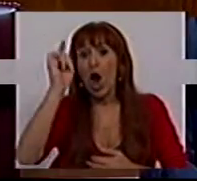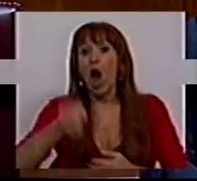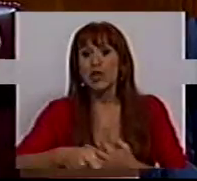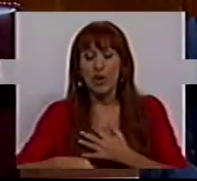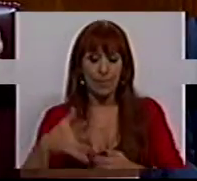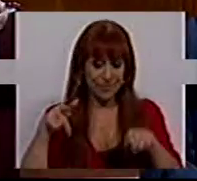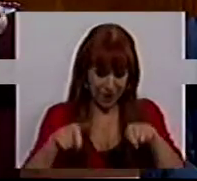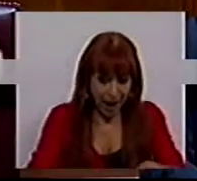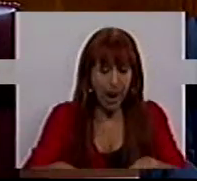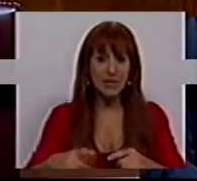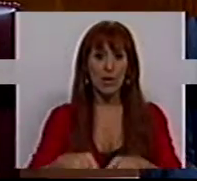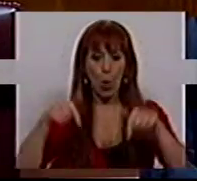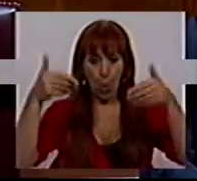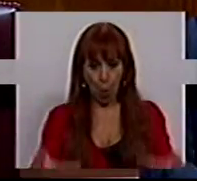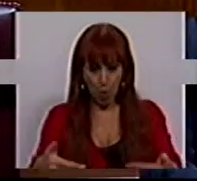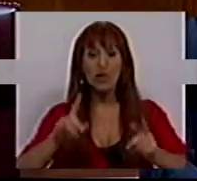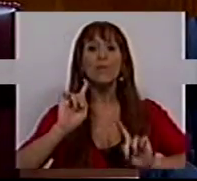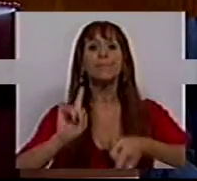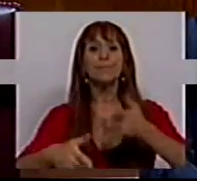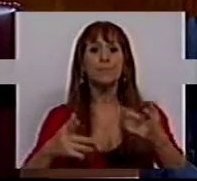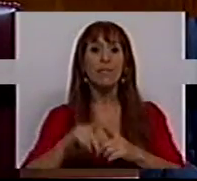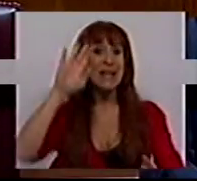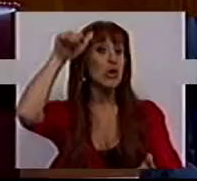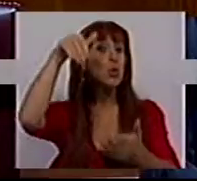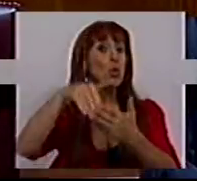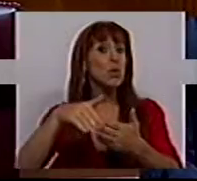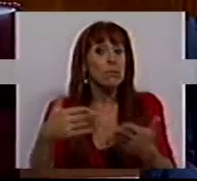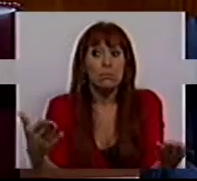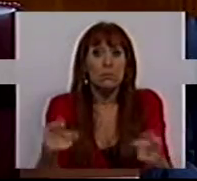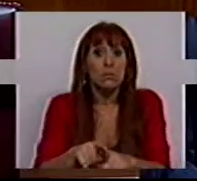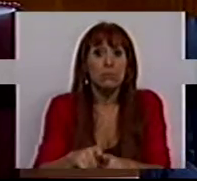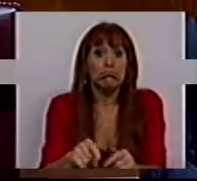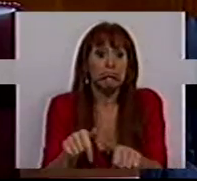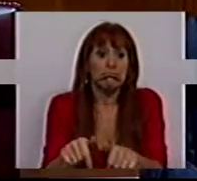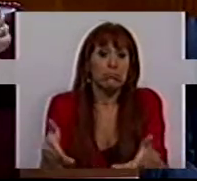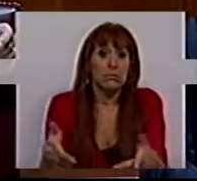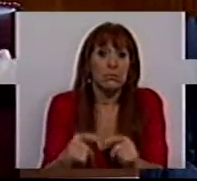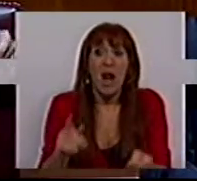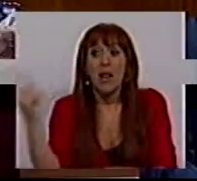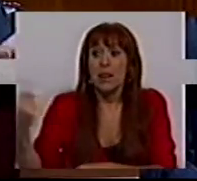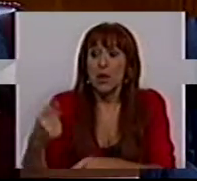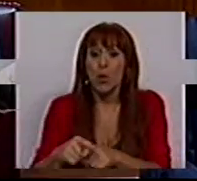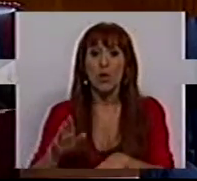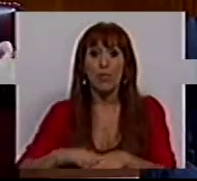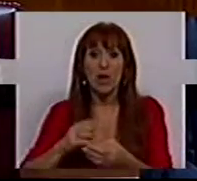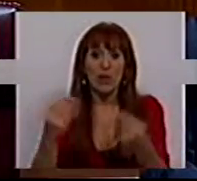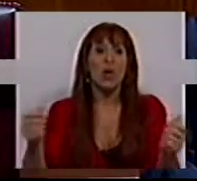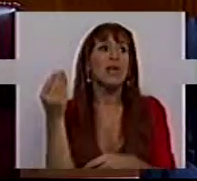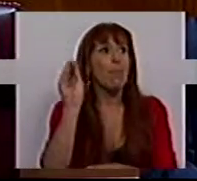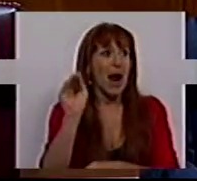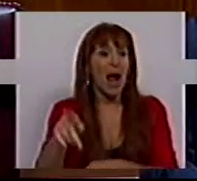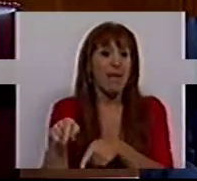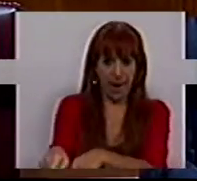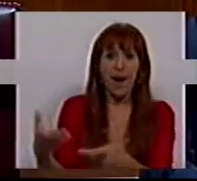lugar, que essa é hoje a solução que está prefigurada na Diretiva sobre Resolução